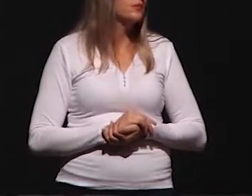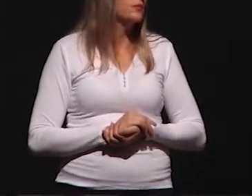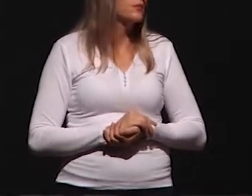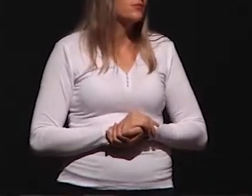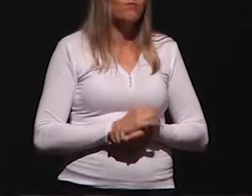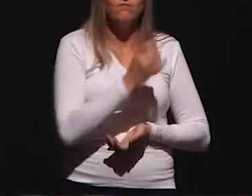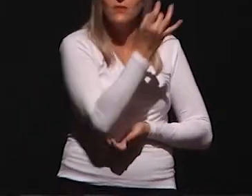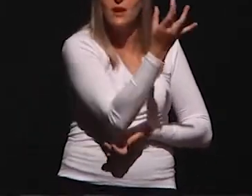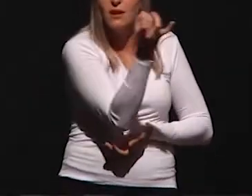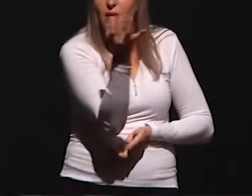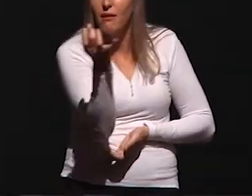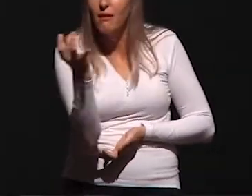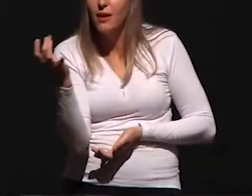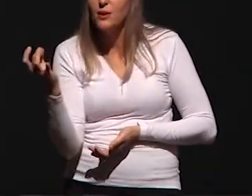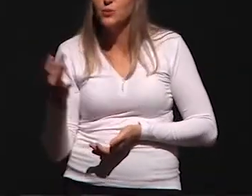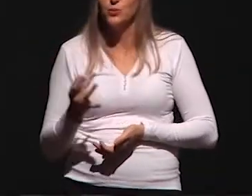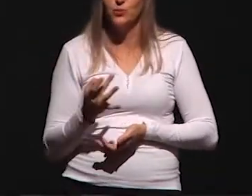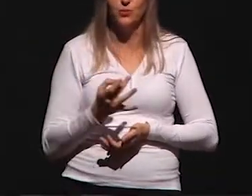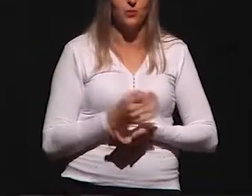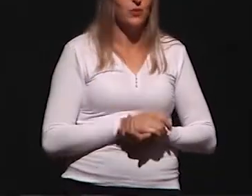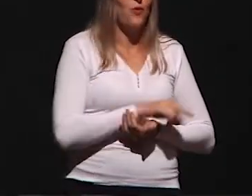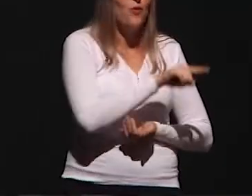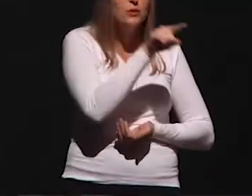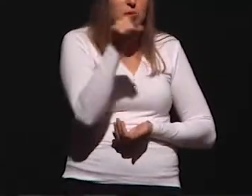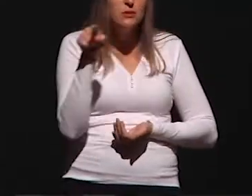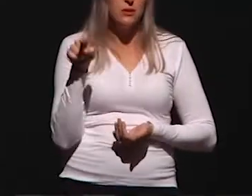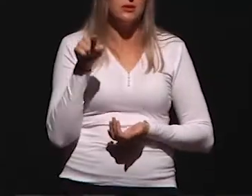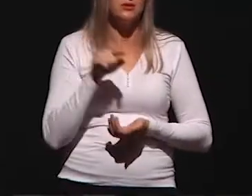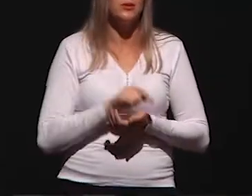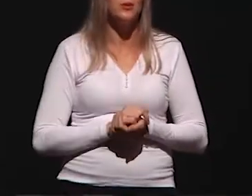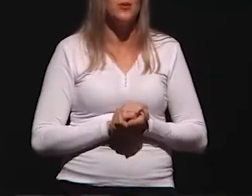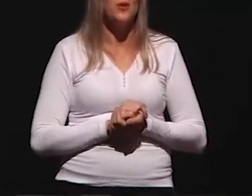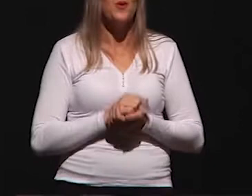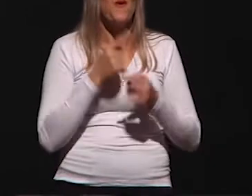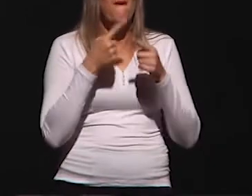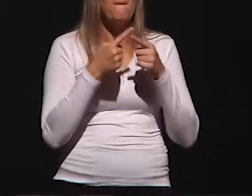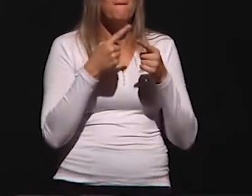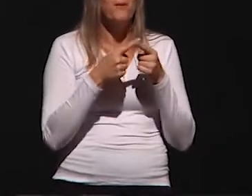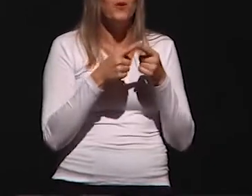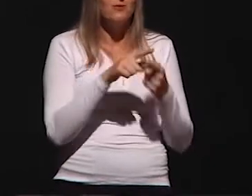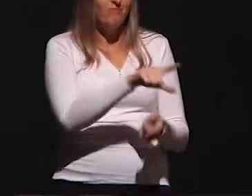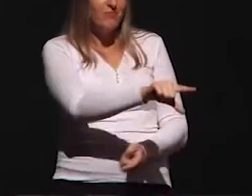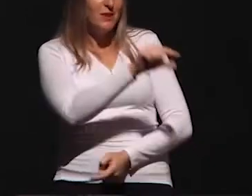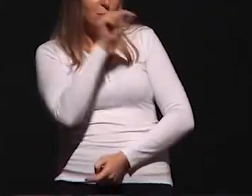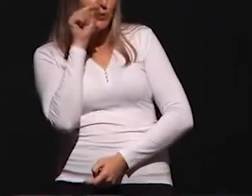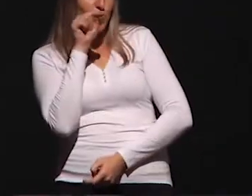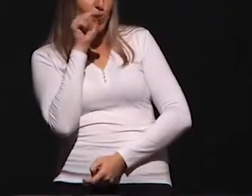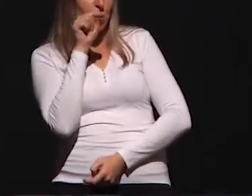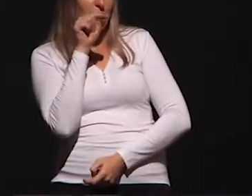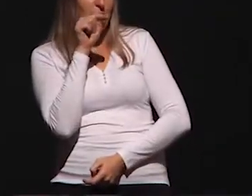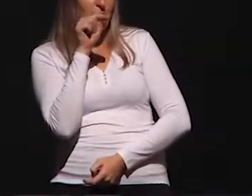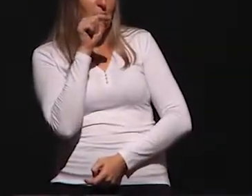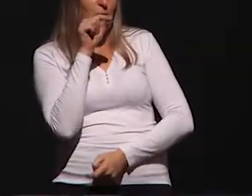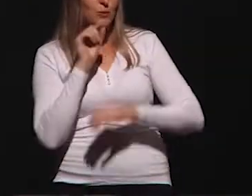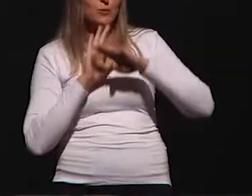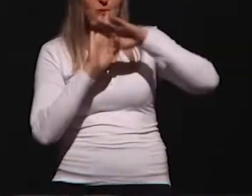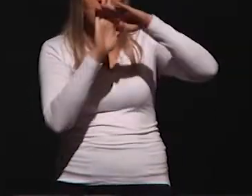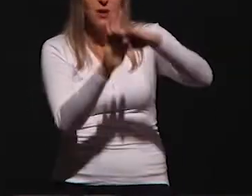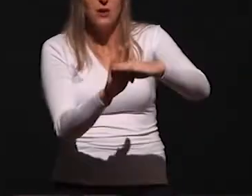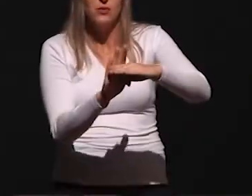a cada um e cada uma de vocês por serem nossos escolhidos e por